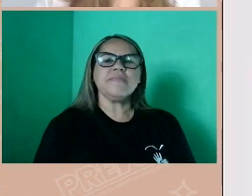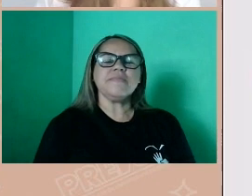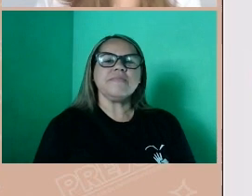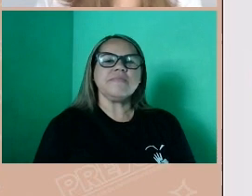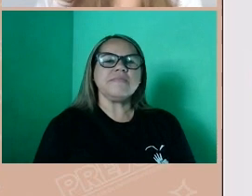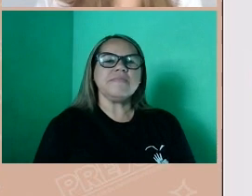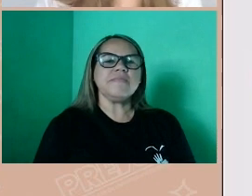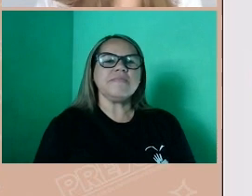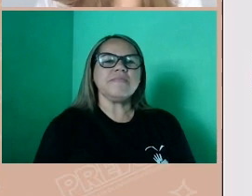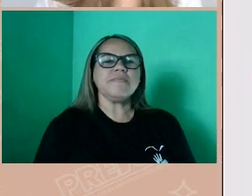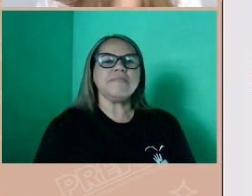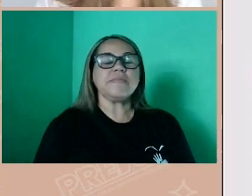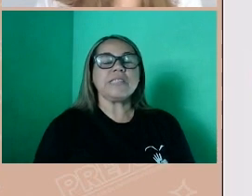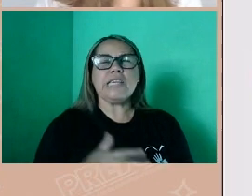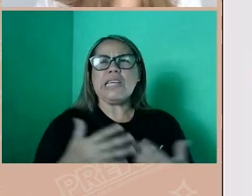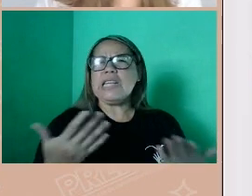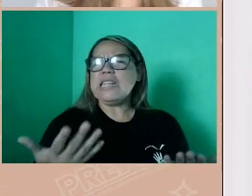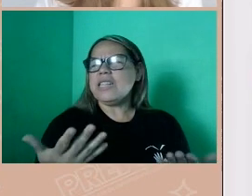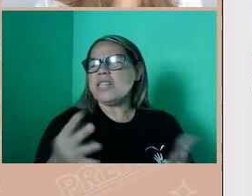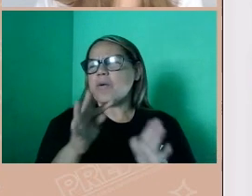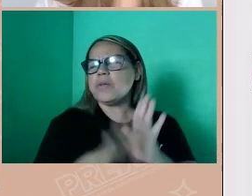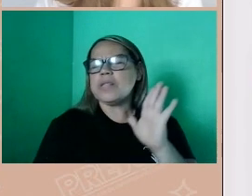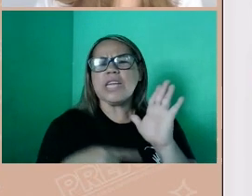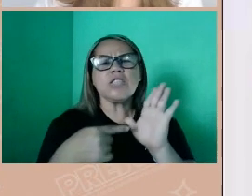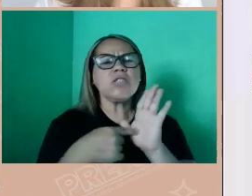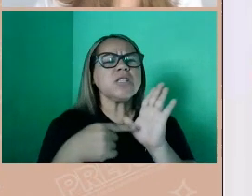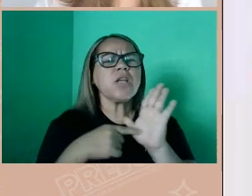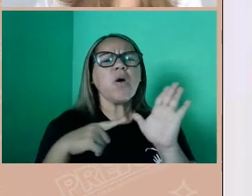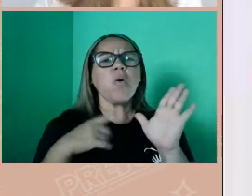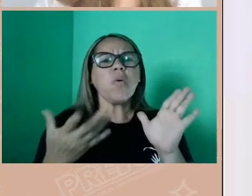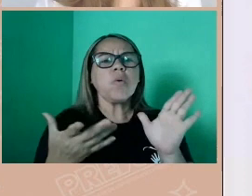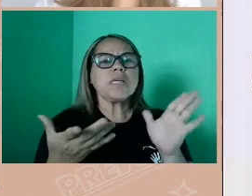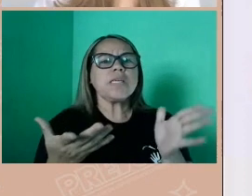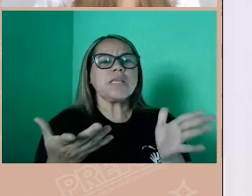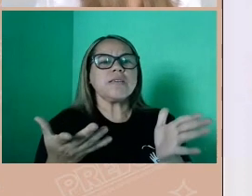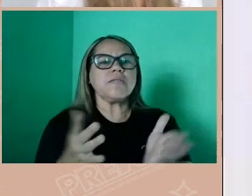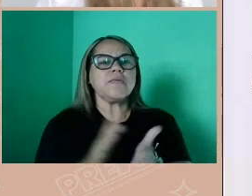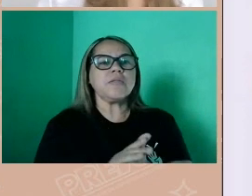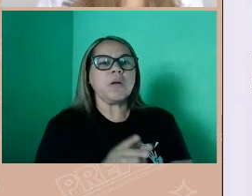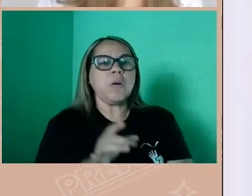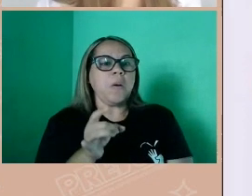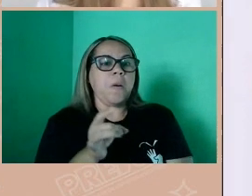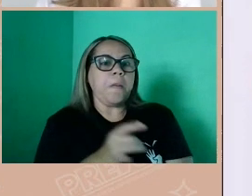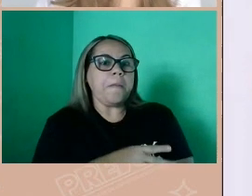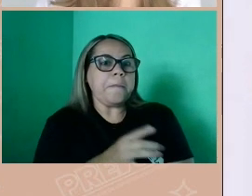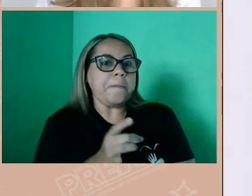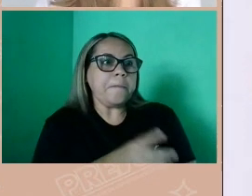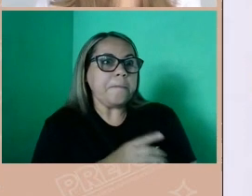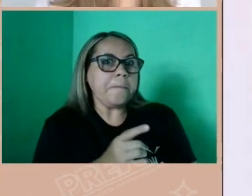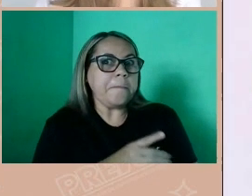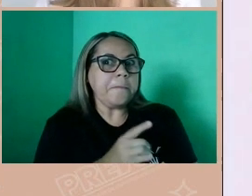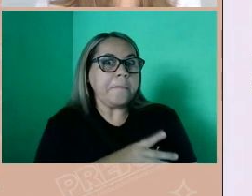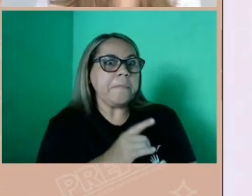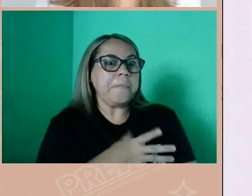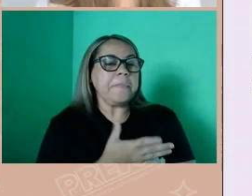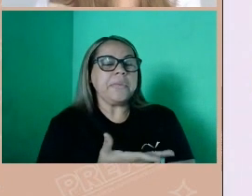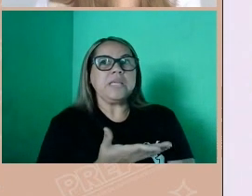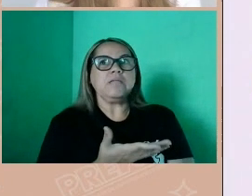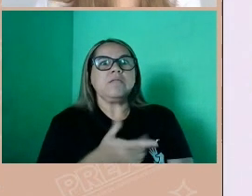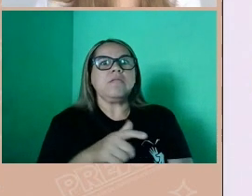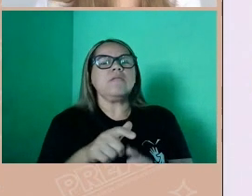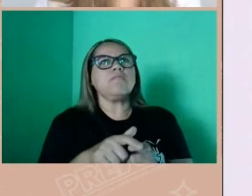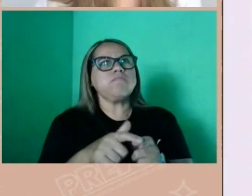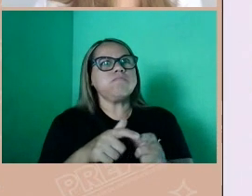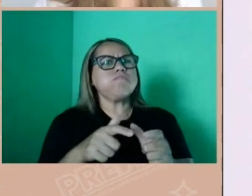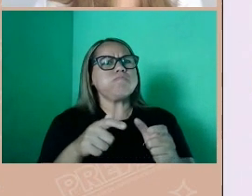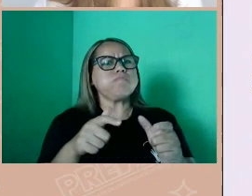então o é que a gente tem aqui o medo do aumento o medo vem aumentando entre as